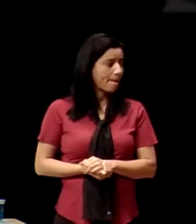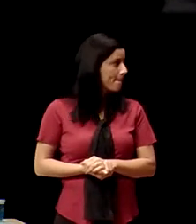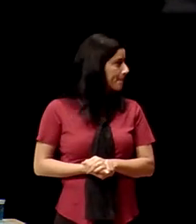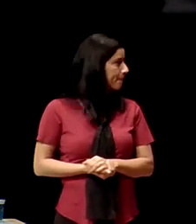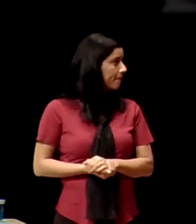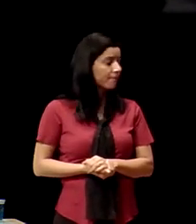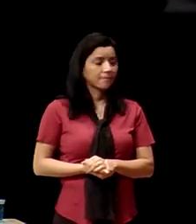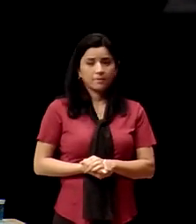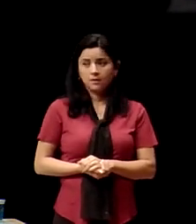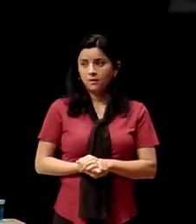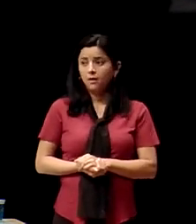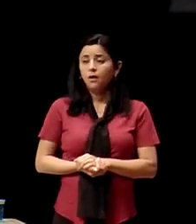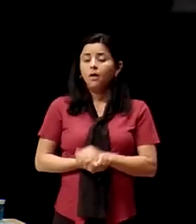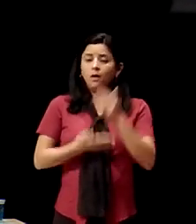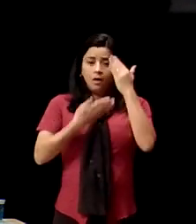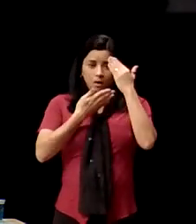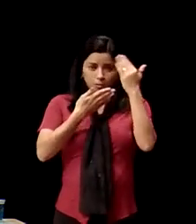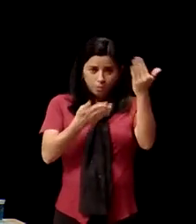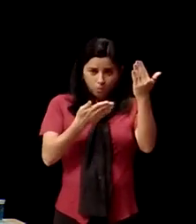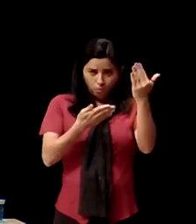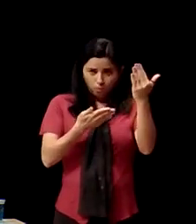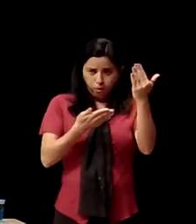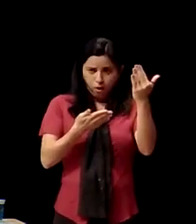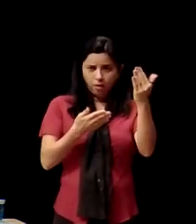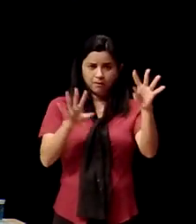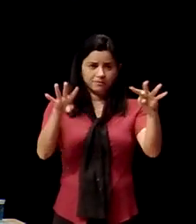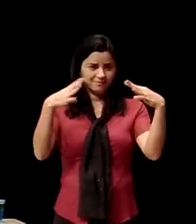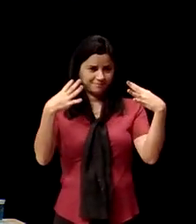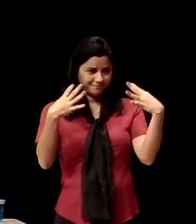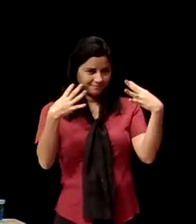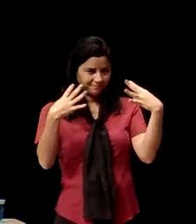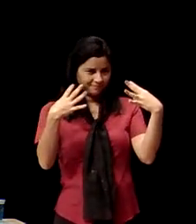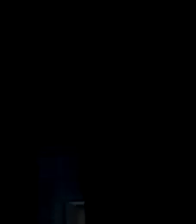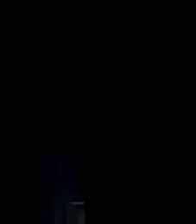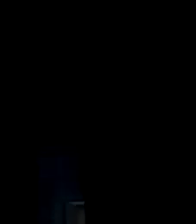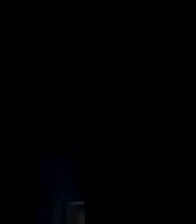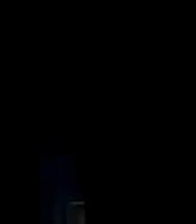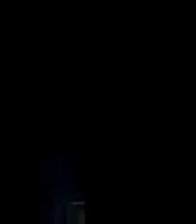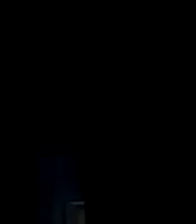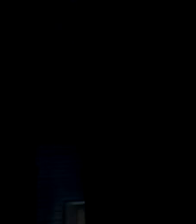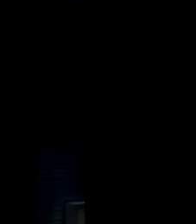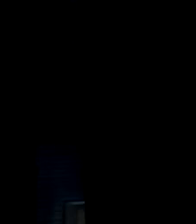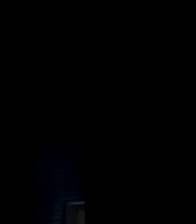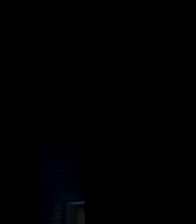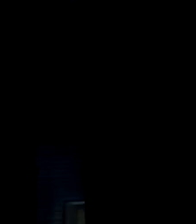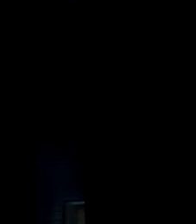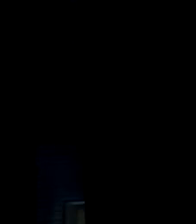Thank you for your attention. Obrigada pela sua atenção.